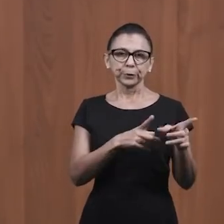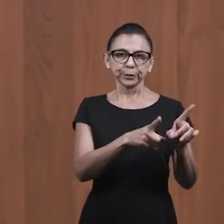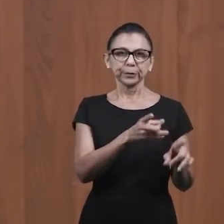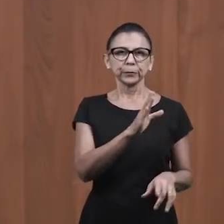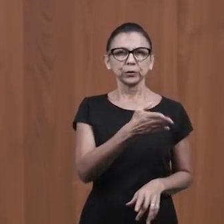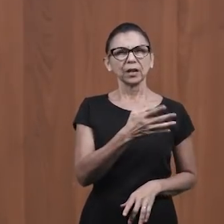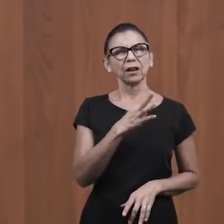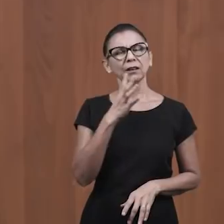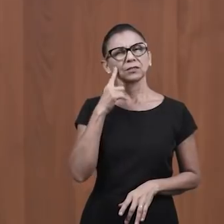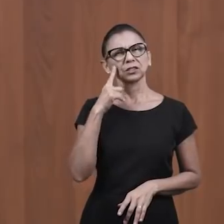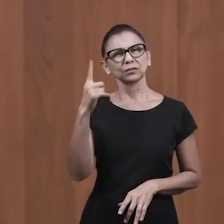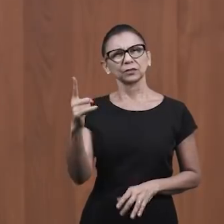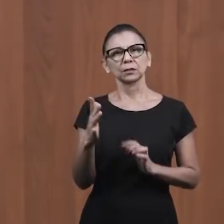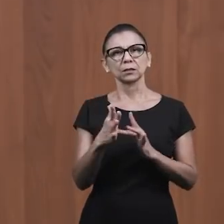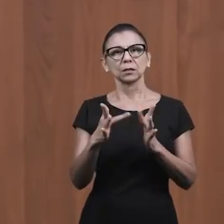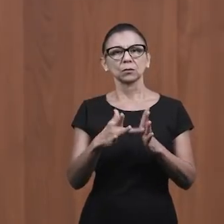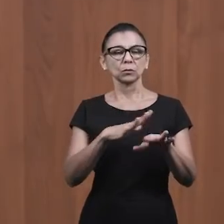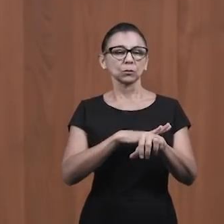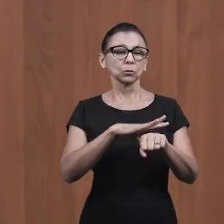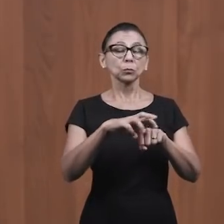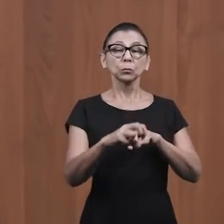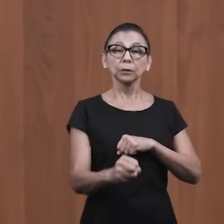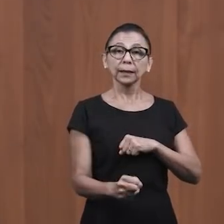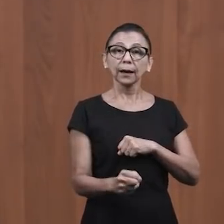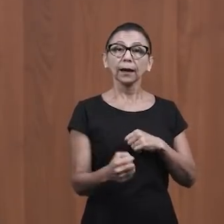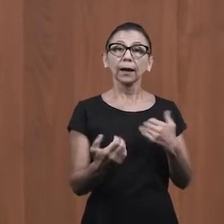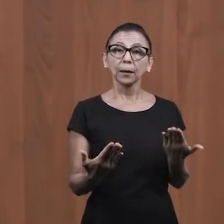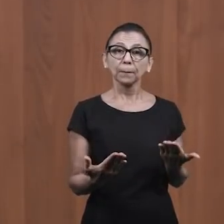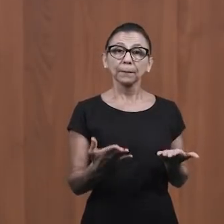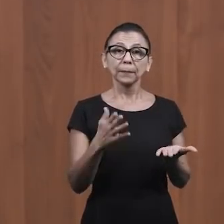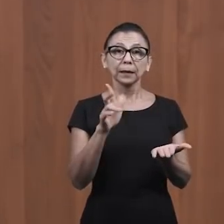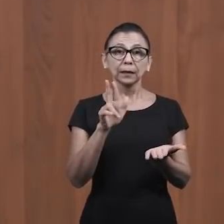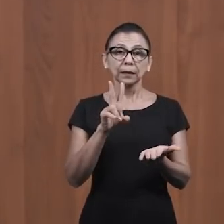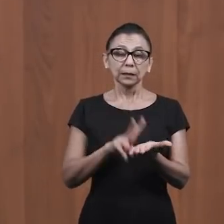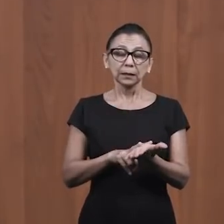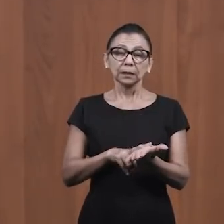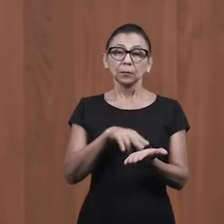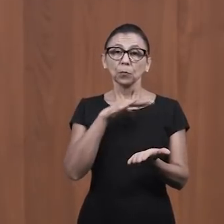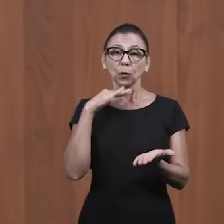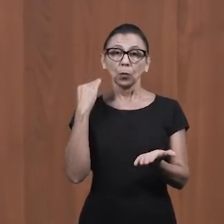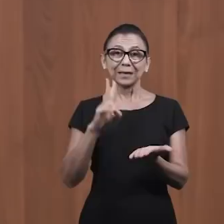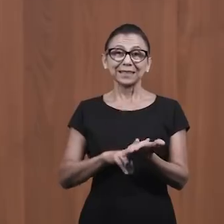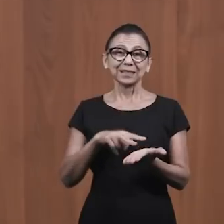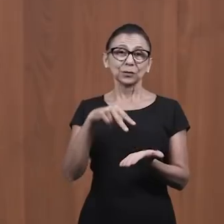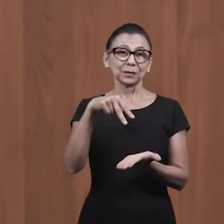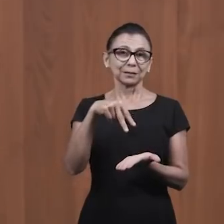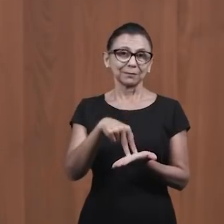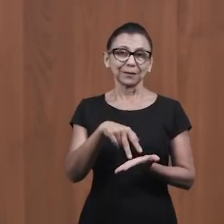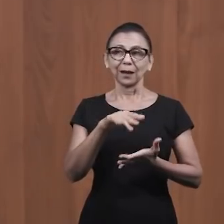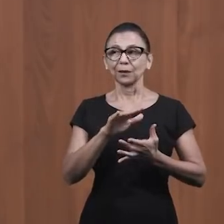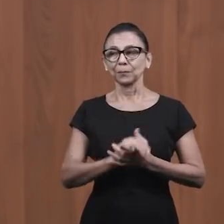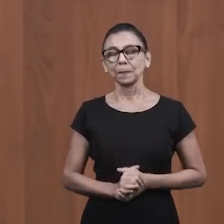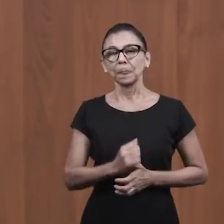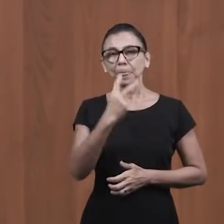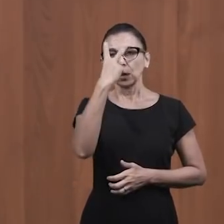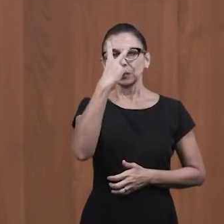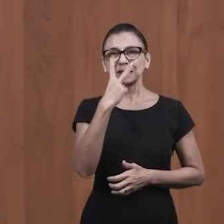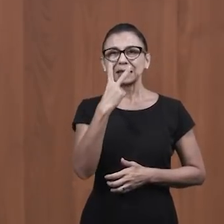homens de pouca fé? Jesus então se levantou, repreendeu os ventos, o mar e tudo